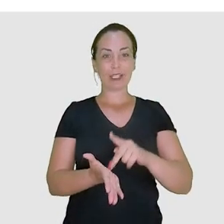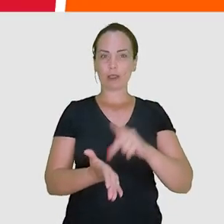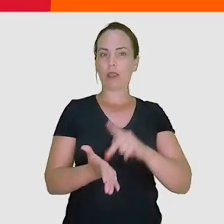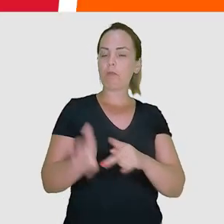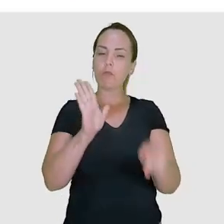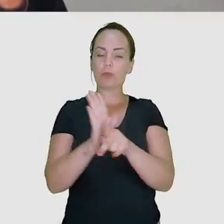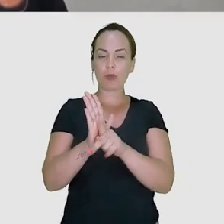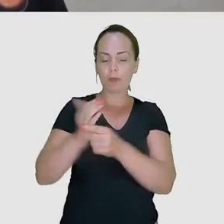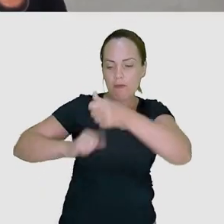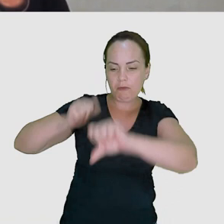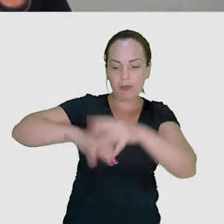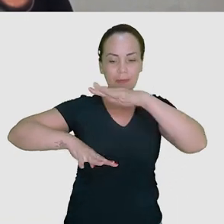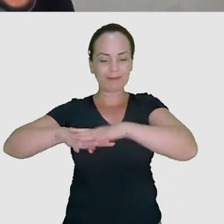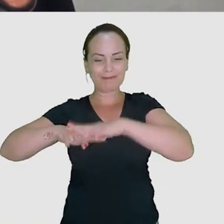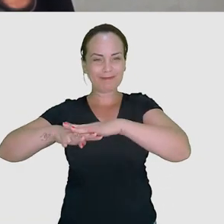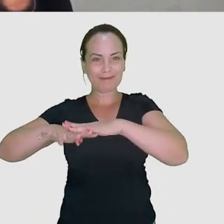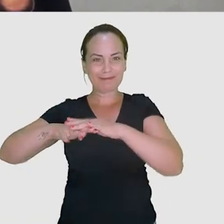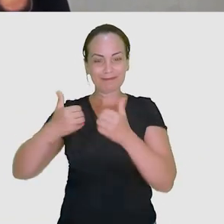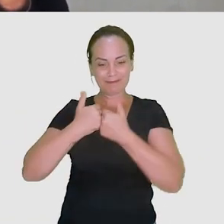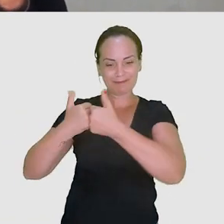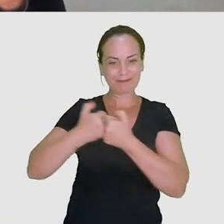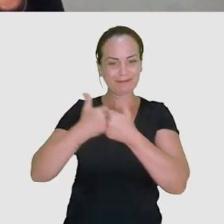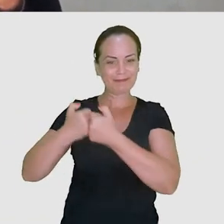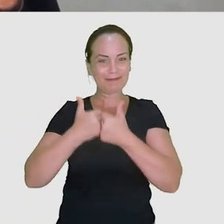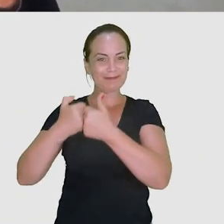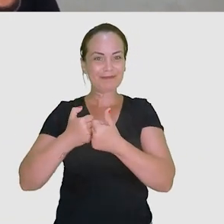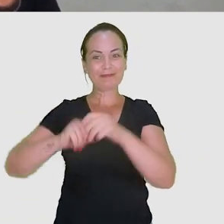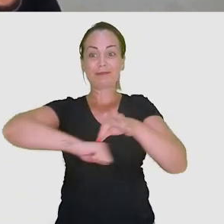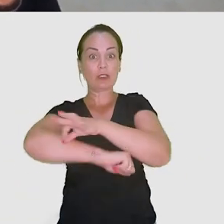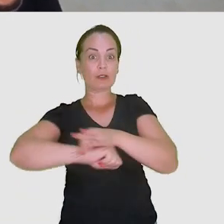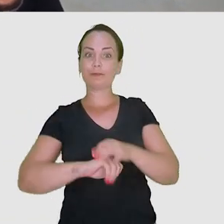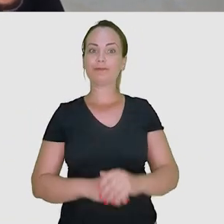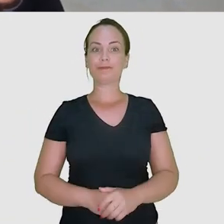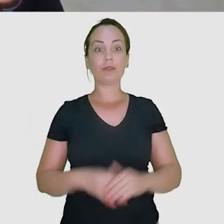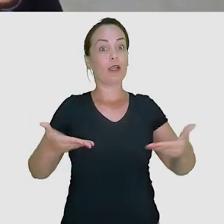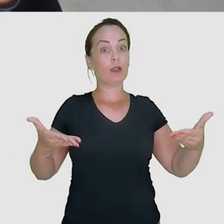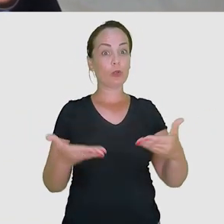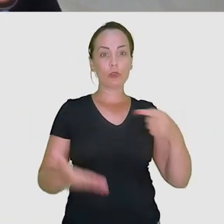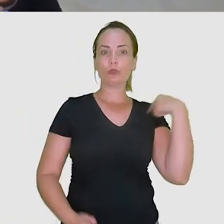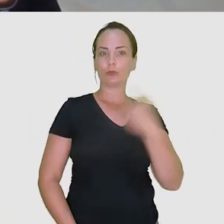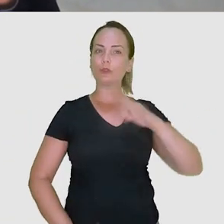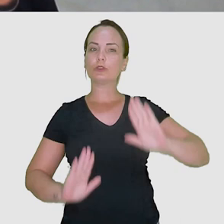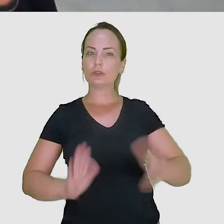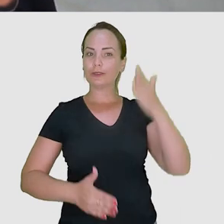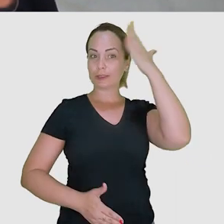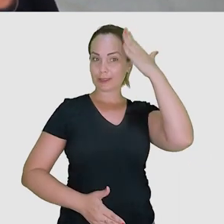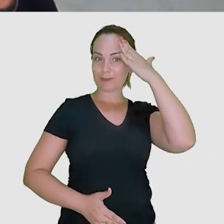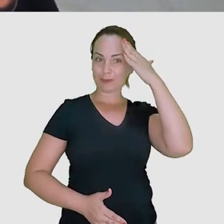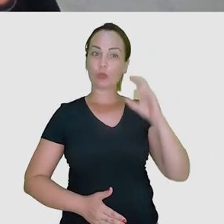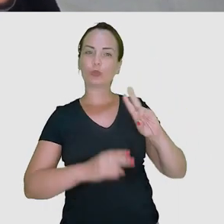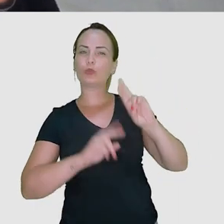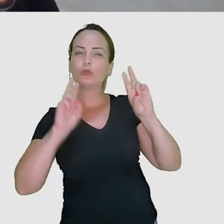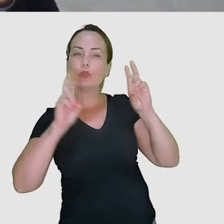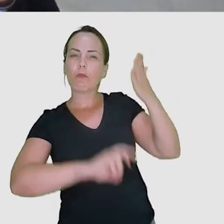engenharias. Bom, agora que nós já estamos sabendo um pouco mais sobre os saberes antigos e contemporâneos dos